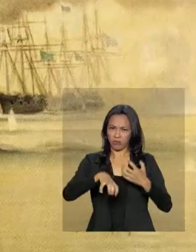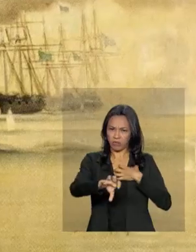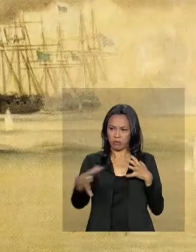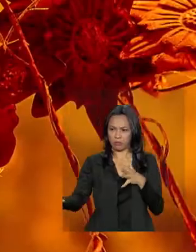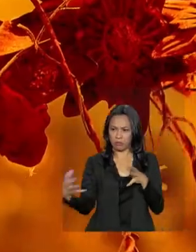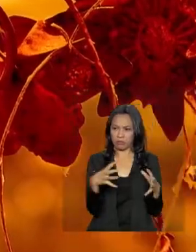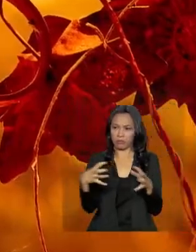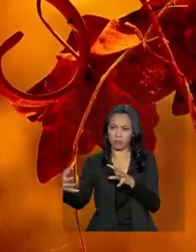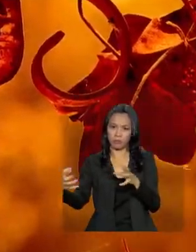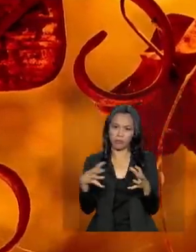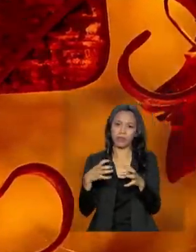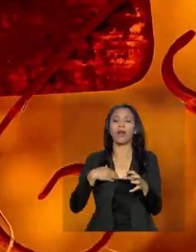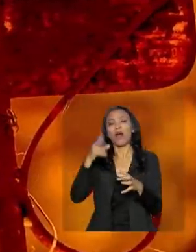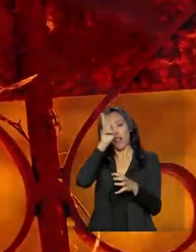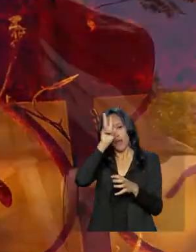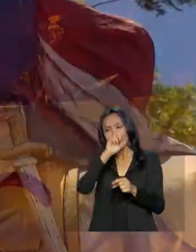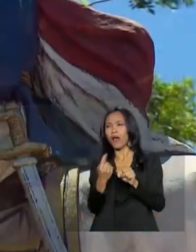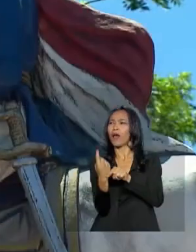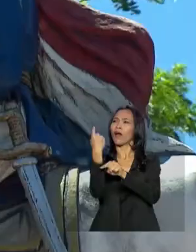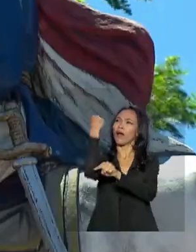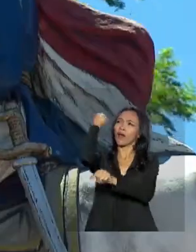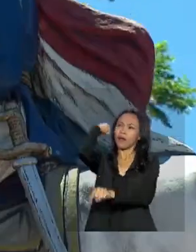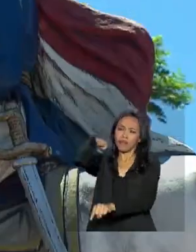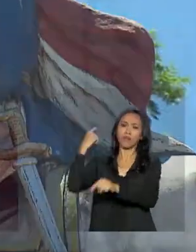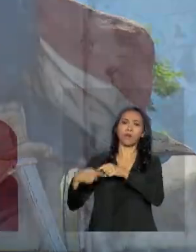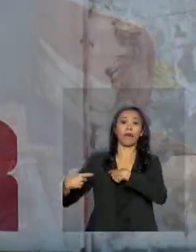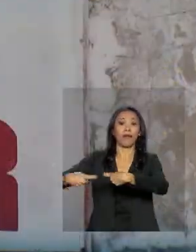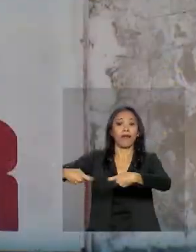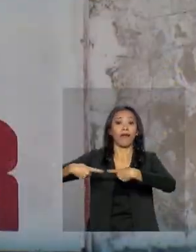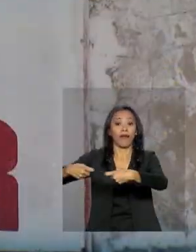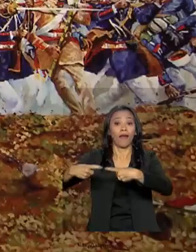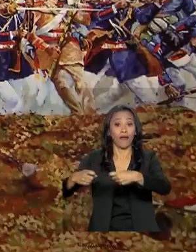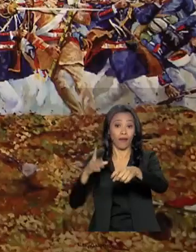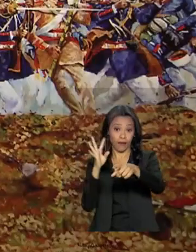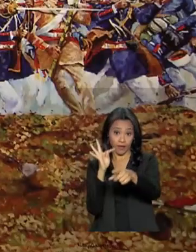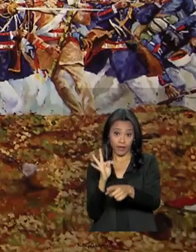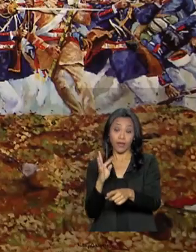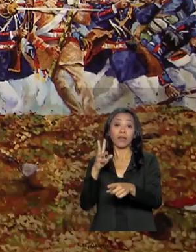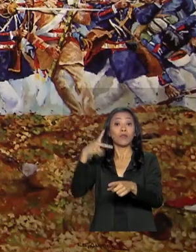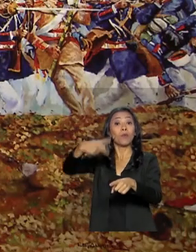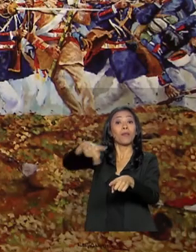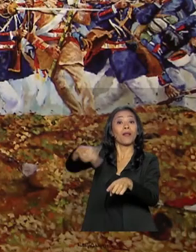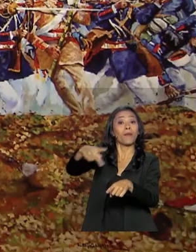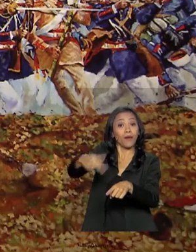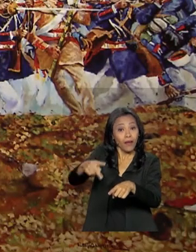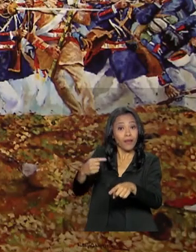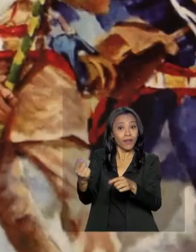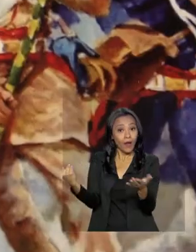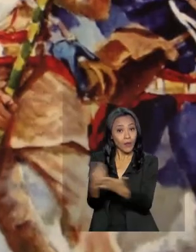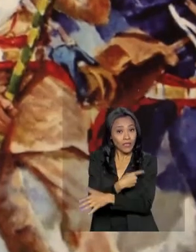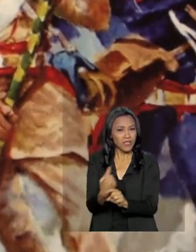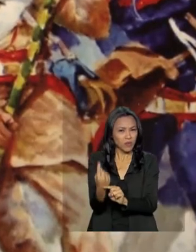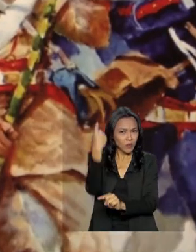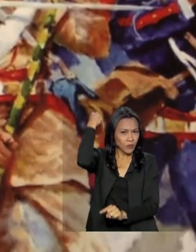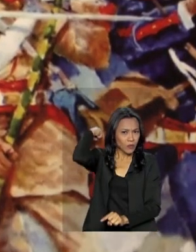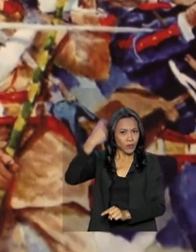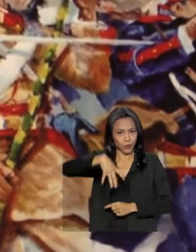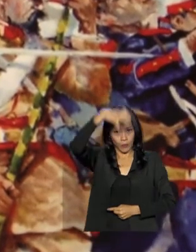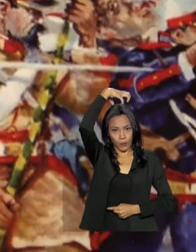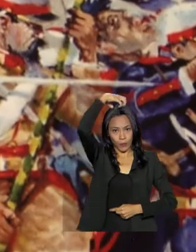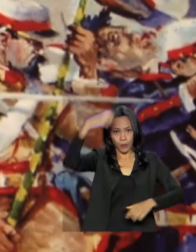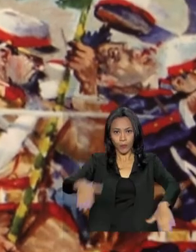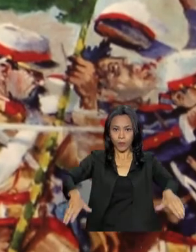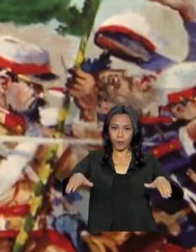também refletia as lembranças da Guerra da Tríplice Aliança, também conhecida como Guerra do Paraguai. Na época do Império, Brasil,